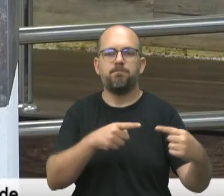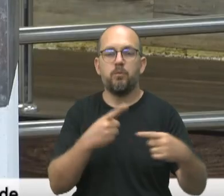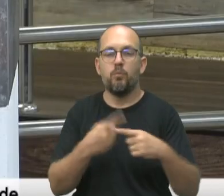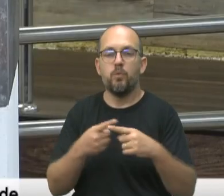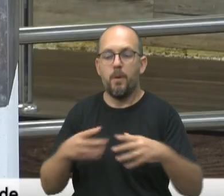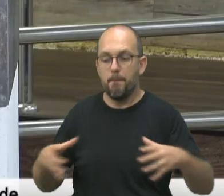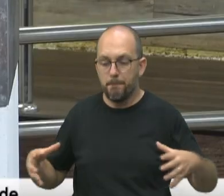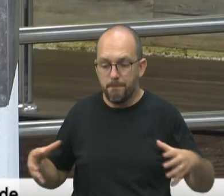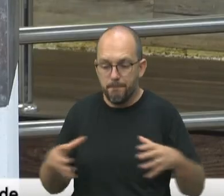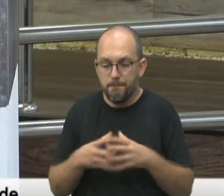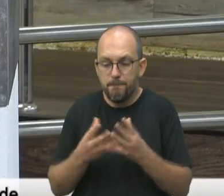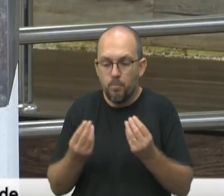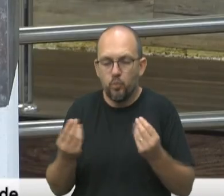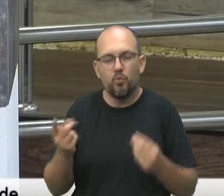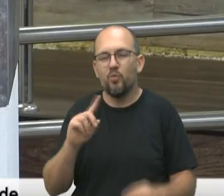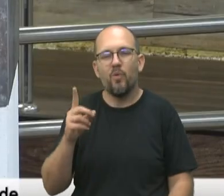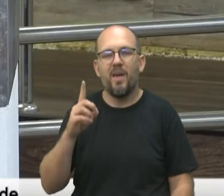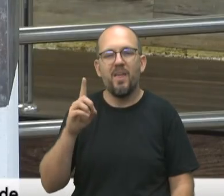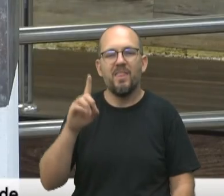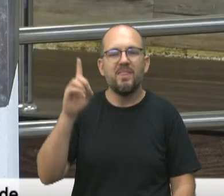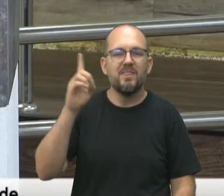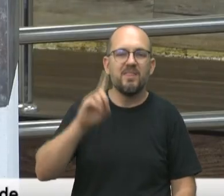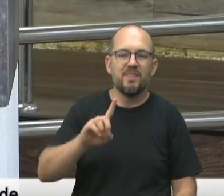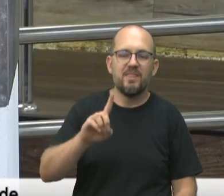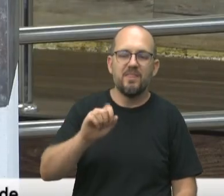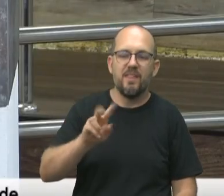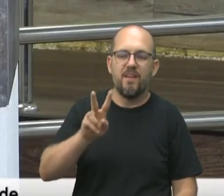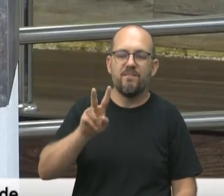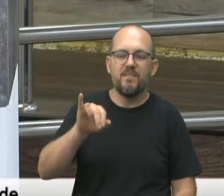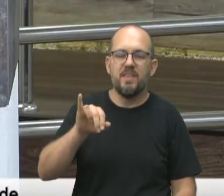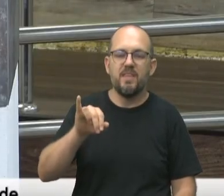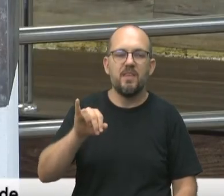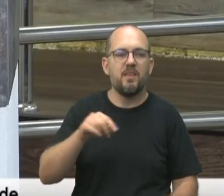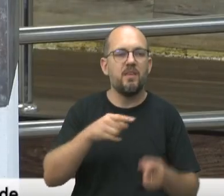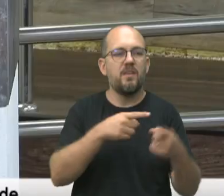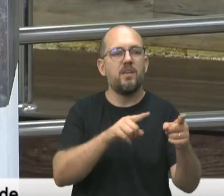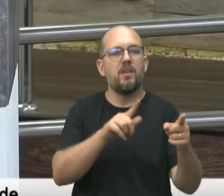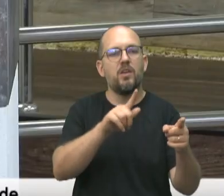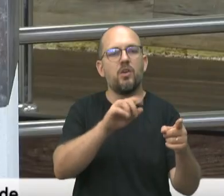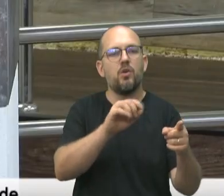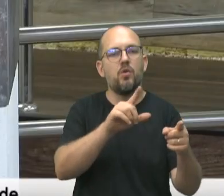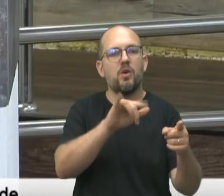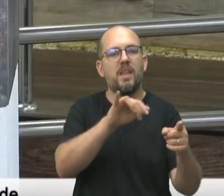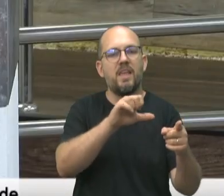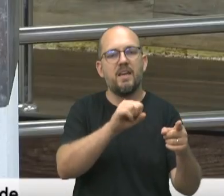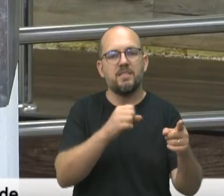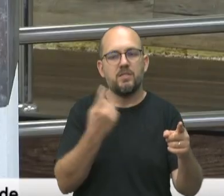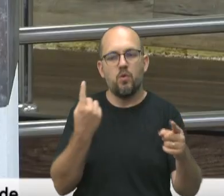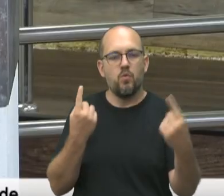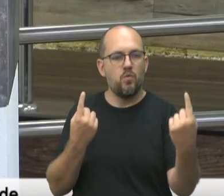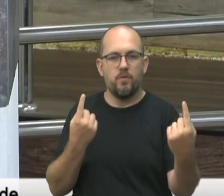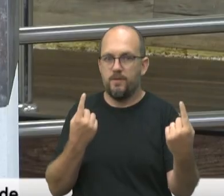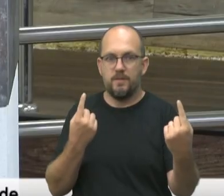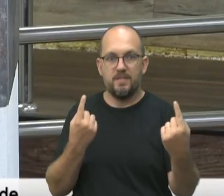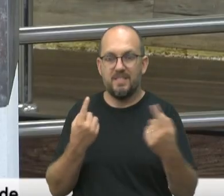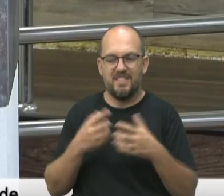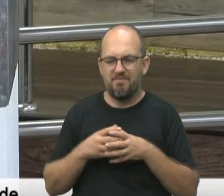muitos. Não é um Davi contra um Golias. São vários Davis, é um exército de Davis, contra um Golias